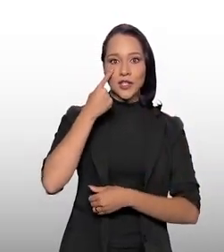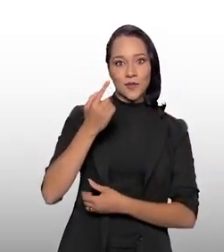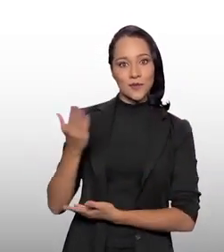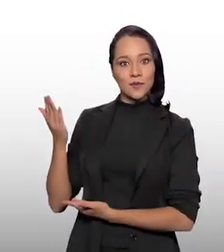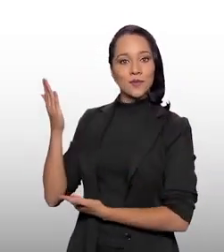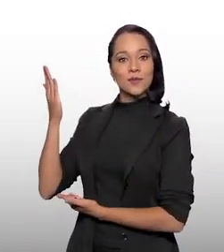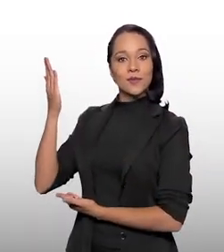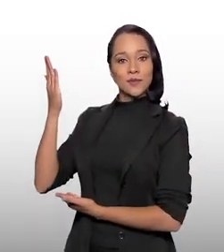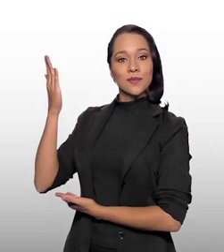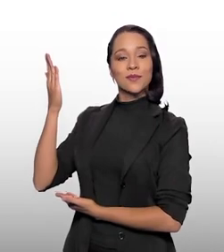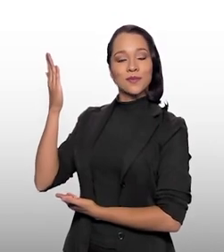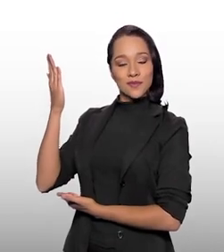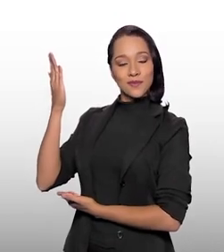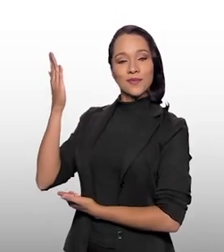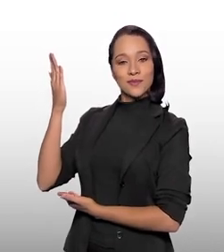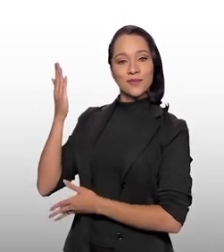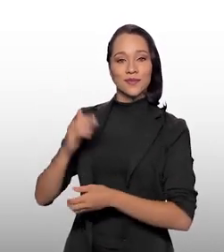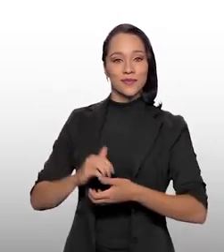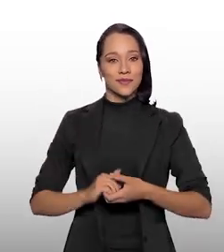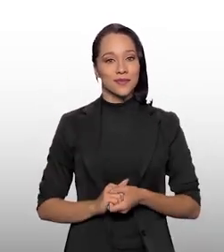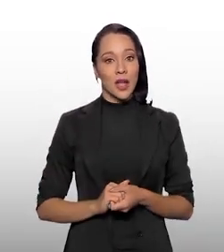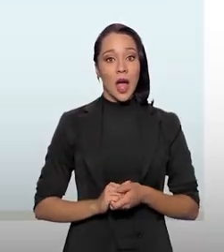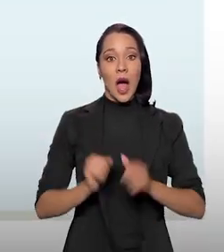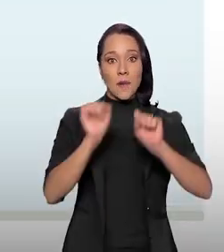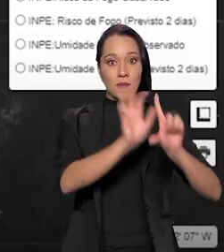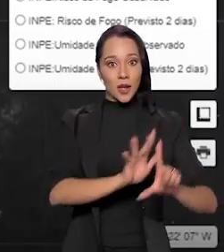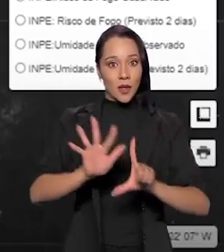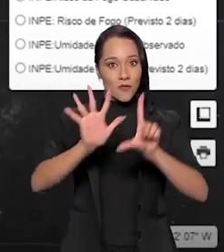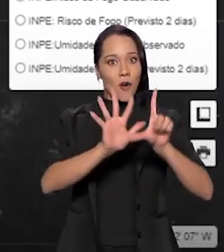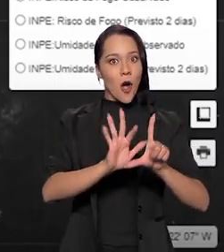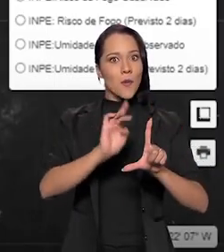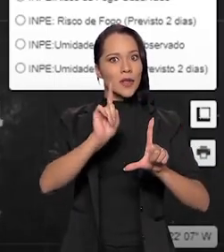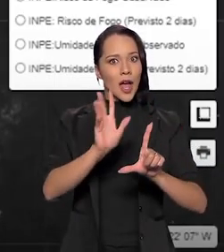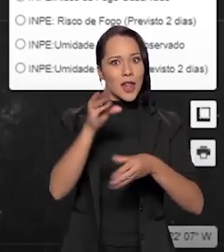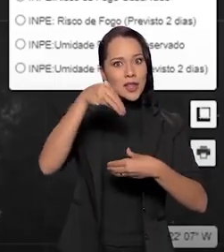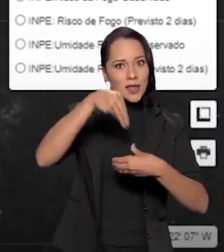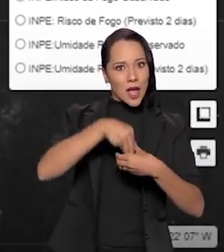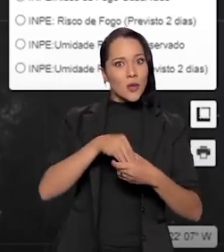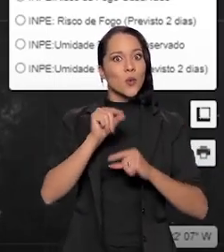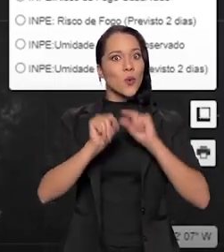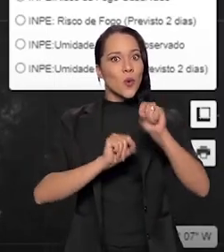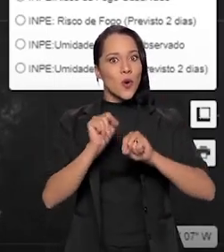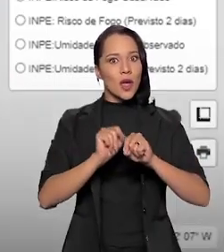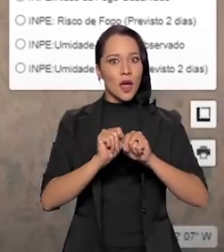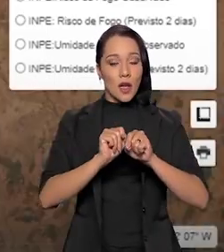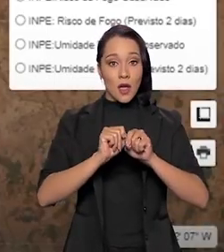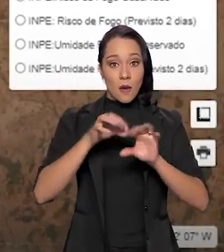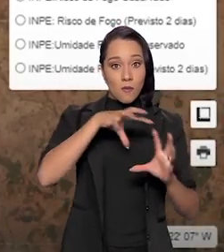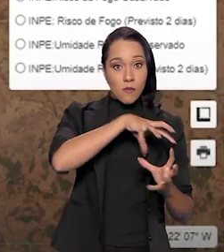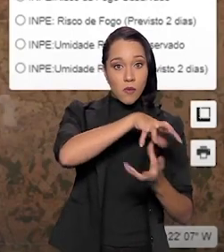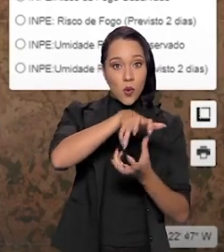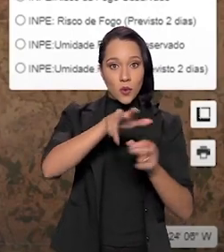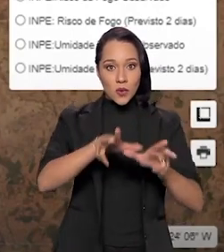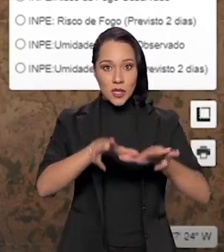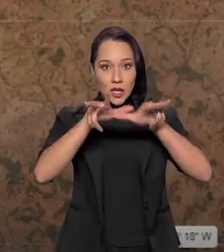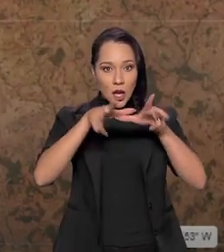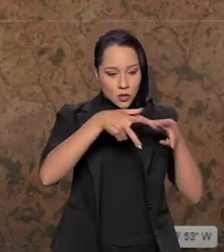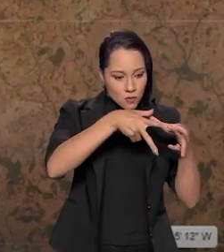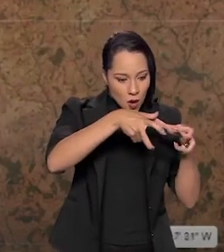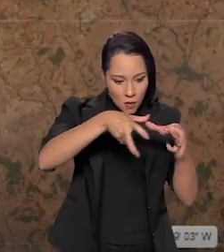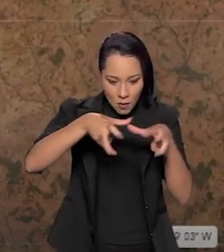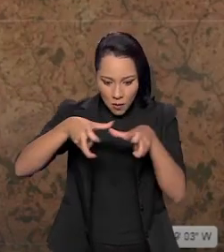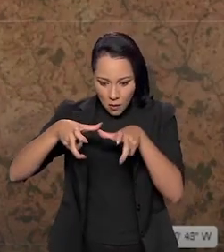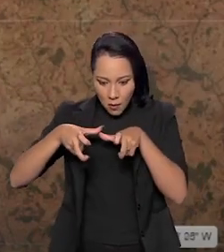painel do fogo. Se.gov.br a plataforma oferece em uma única ferramenta imagens de